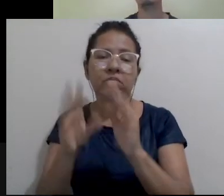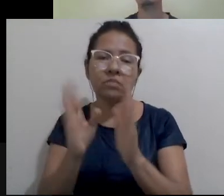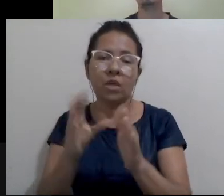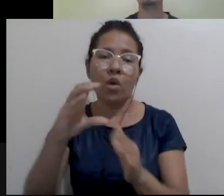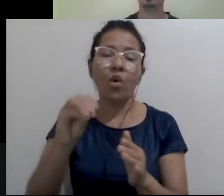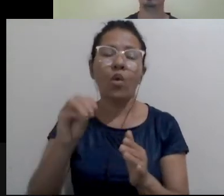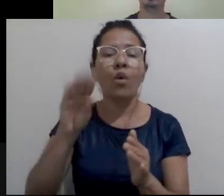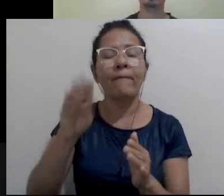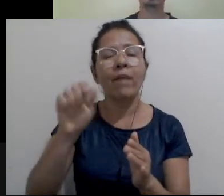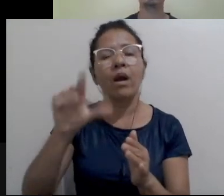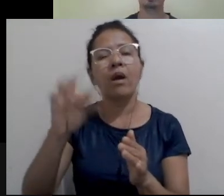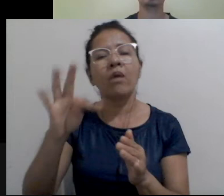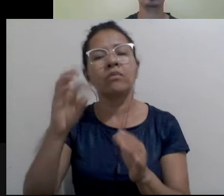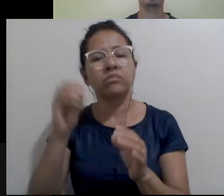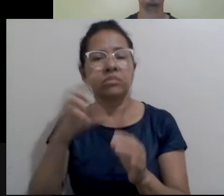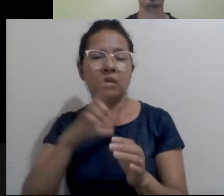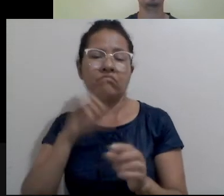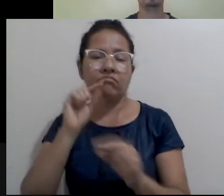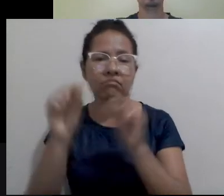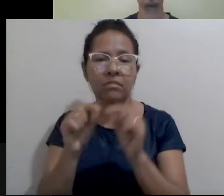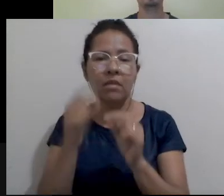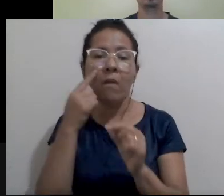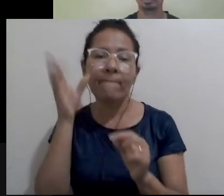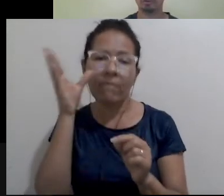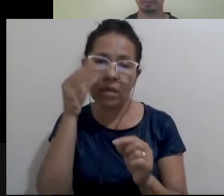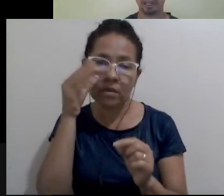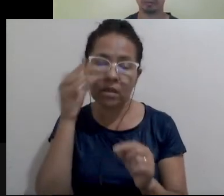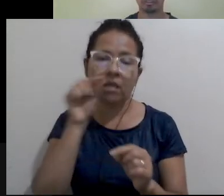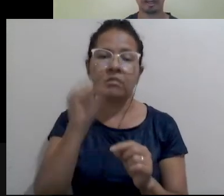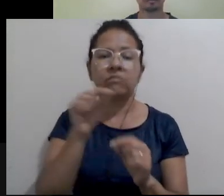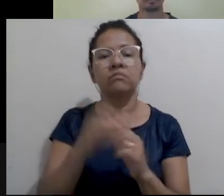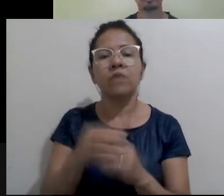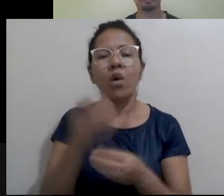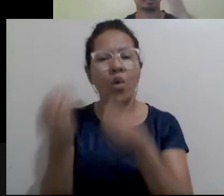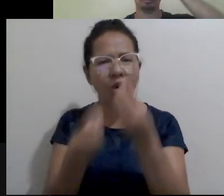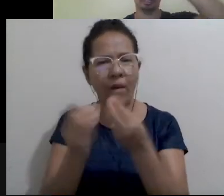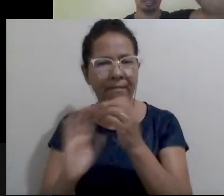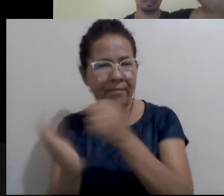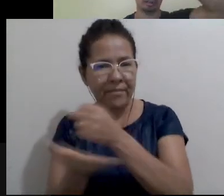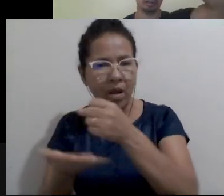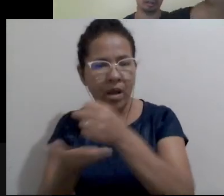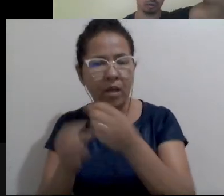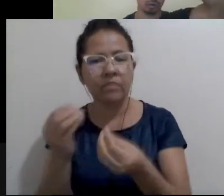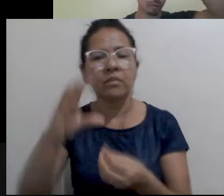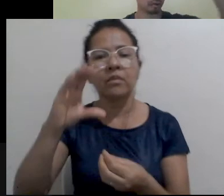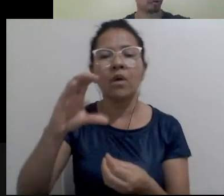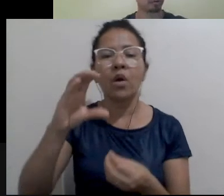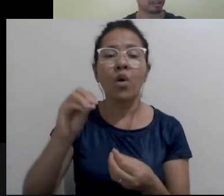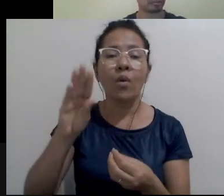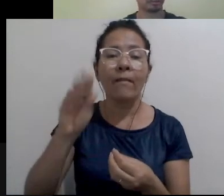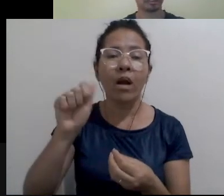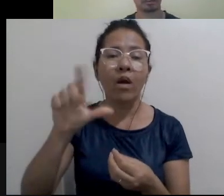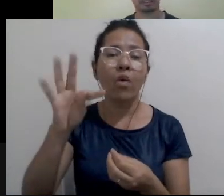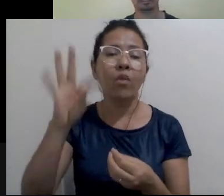Com exceção em relação à ATLV. Então, a gente observa o estado fundamental dele aqui, ó, o cobalto. Qual que